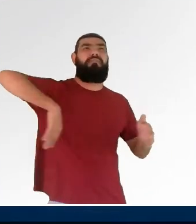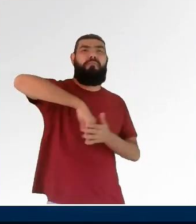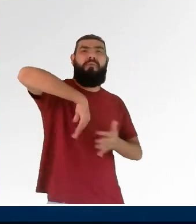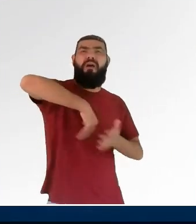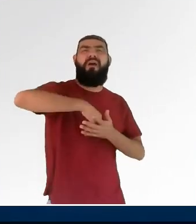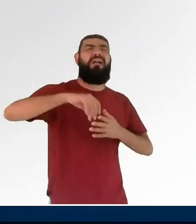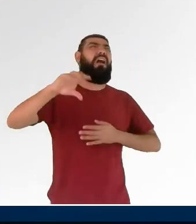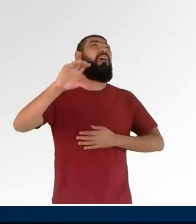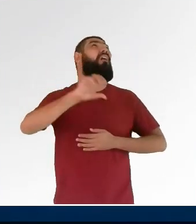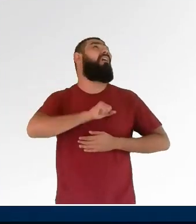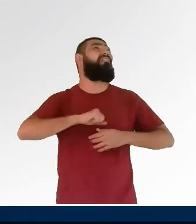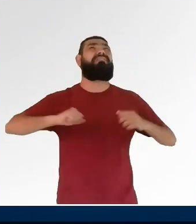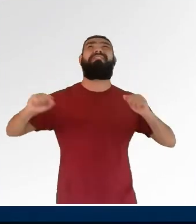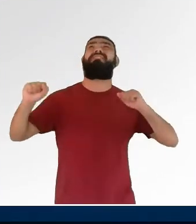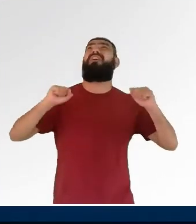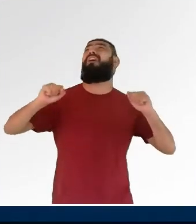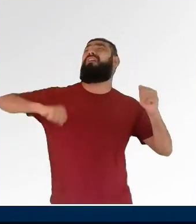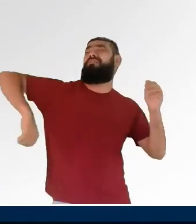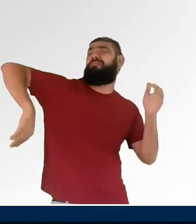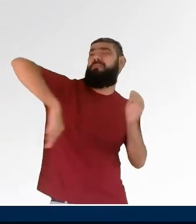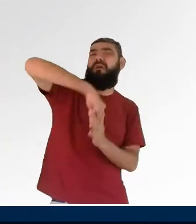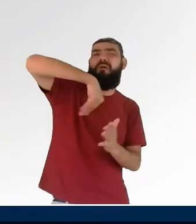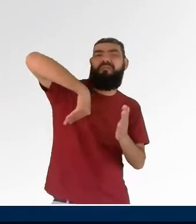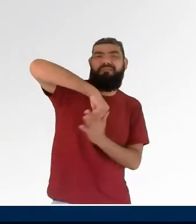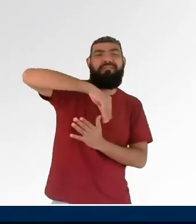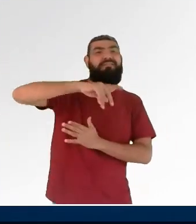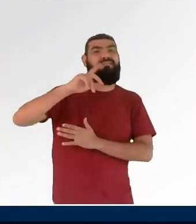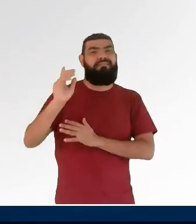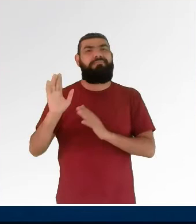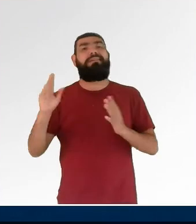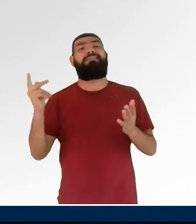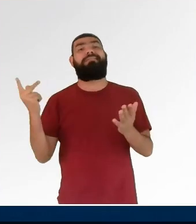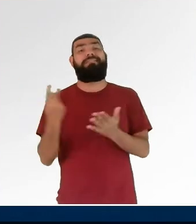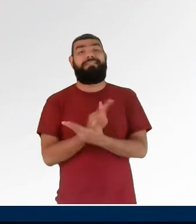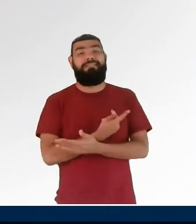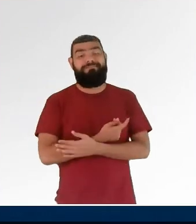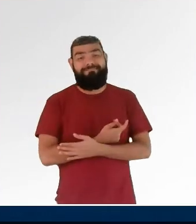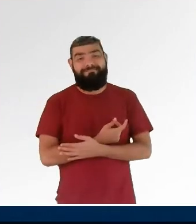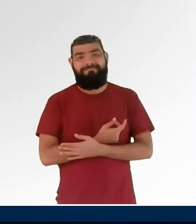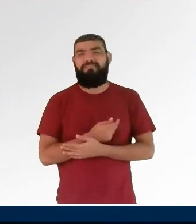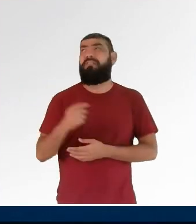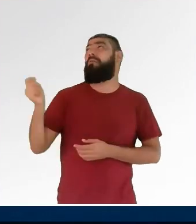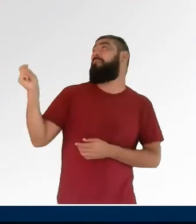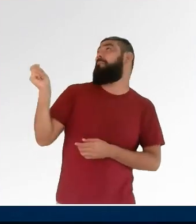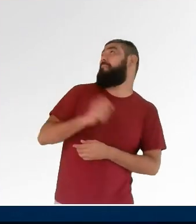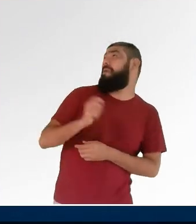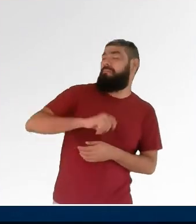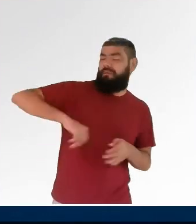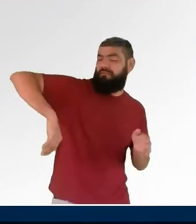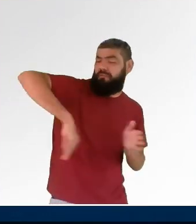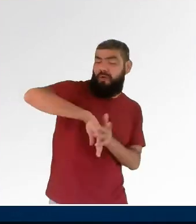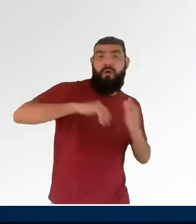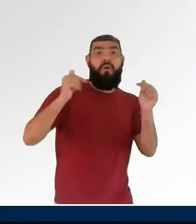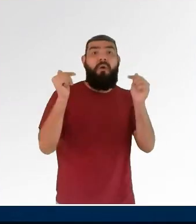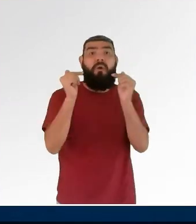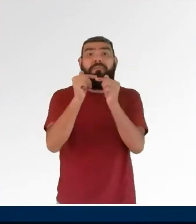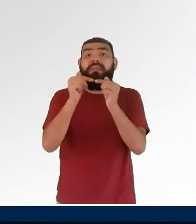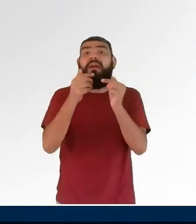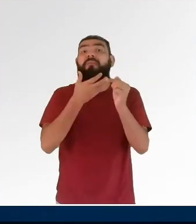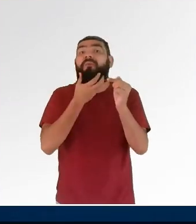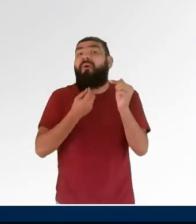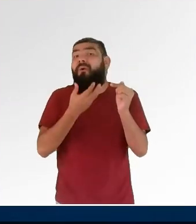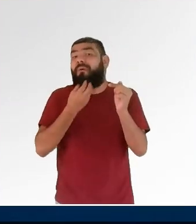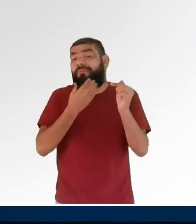futebol. Ah, eu adoro jogar futebol. Mas o que acontecia? Pipa e futebol são coisas de menino.